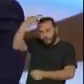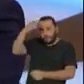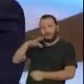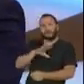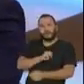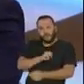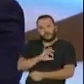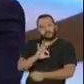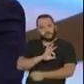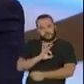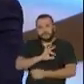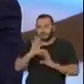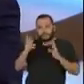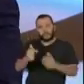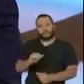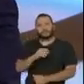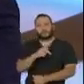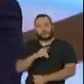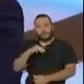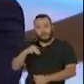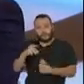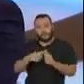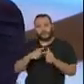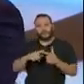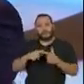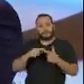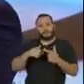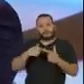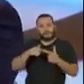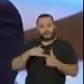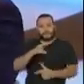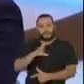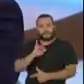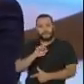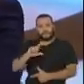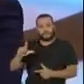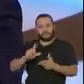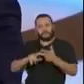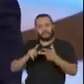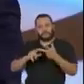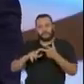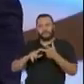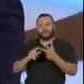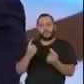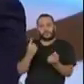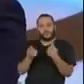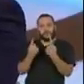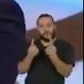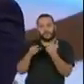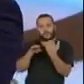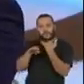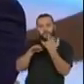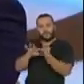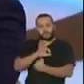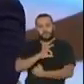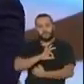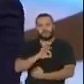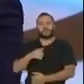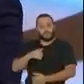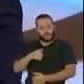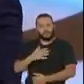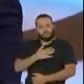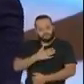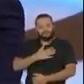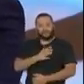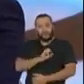pelas polícias todas Polícia Militar Polícia Civil polícia rodoviária federal estadual enfim mas o maior problema que o